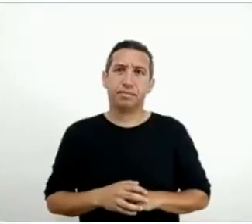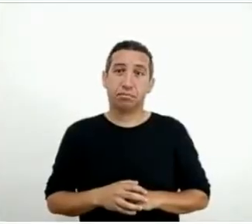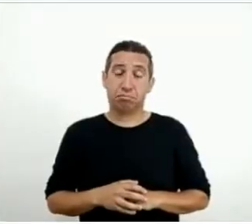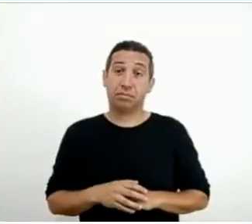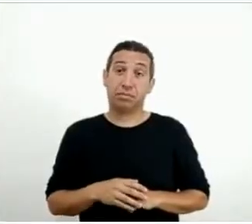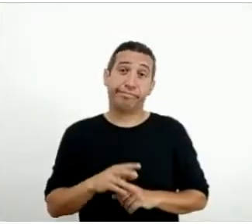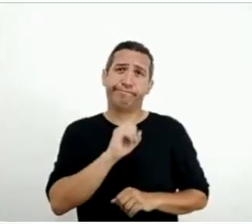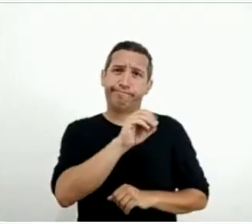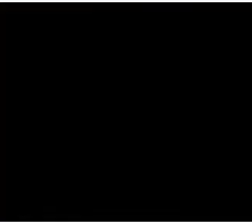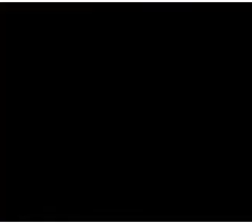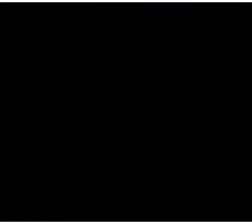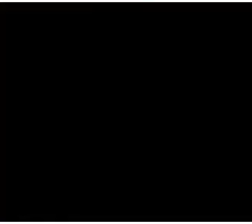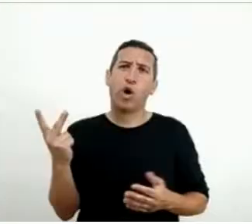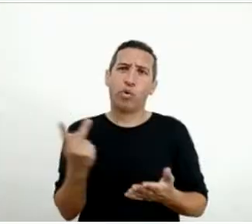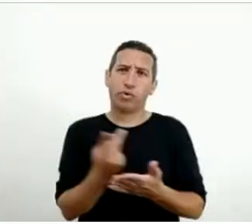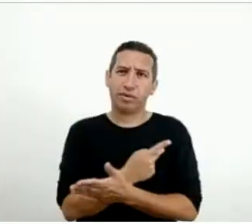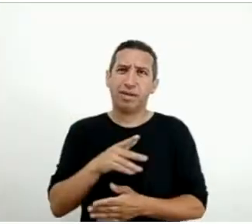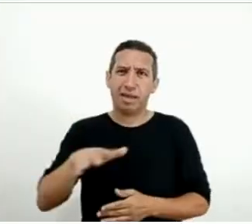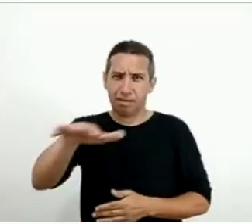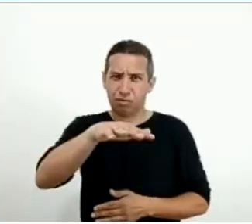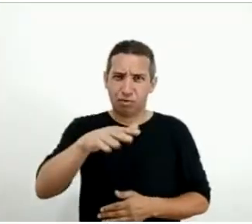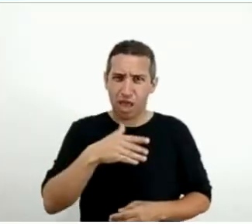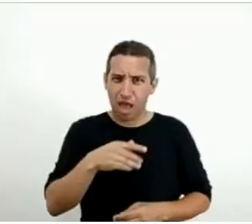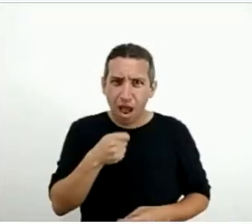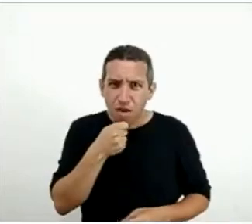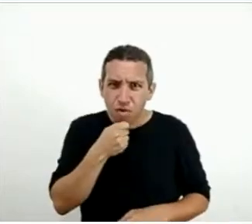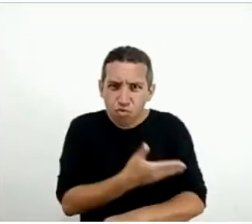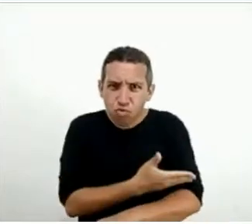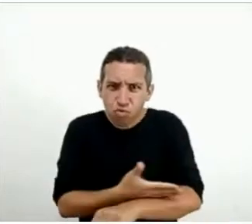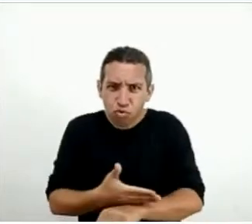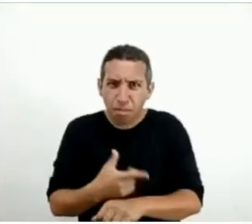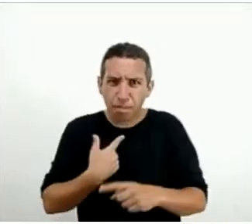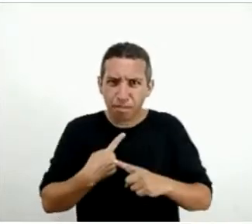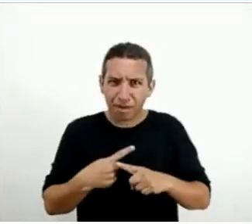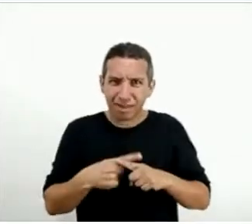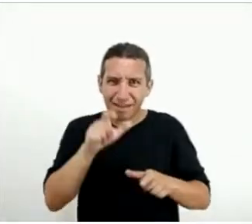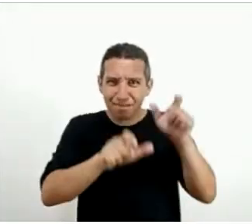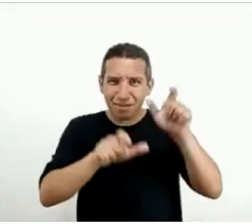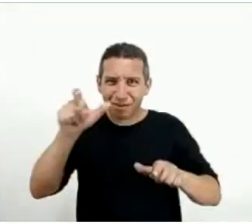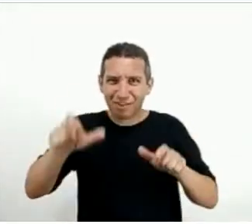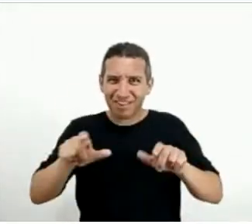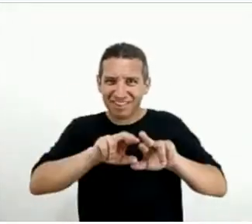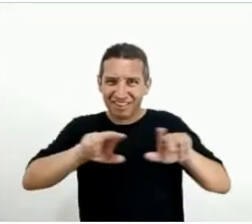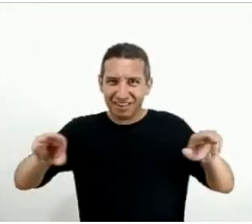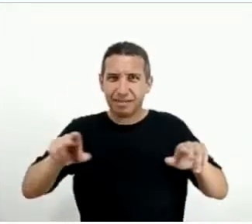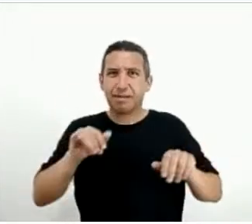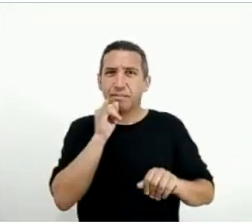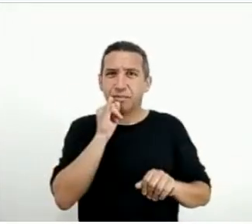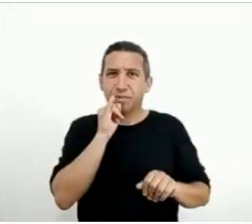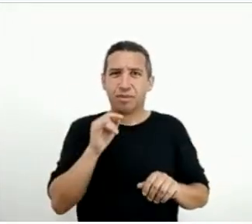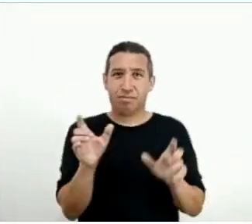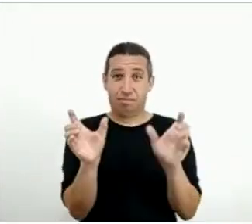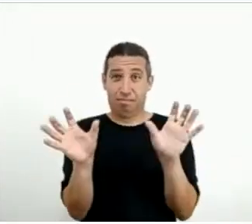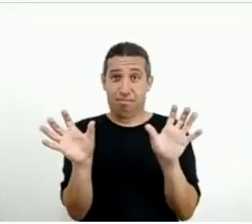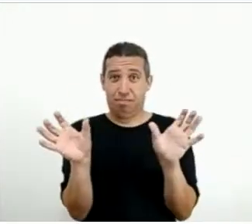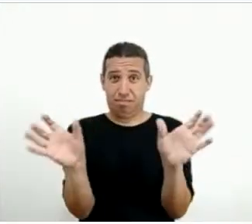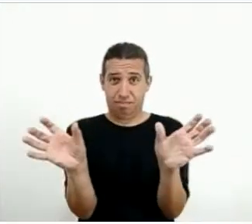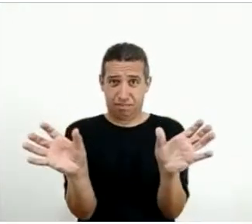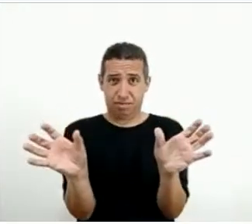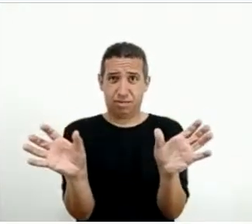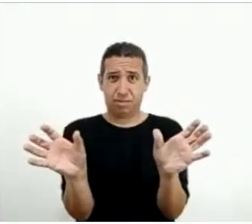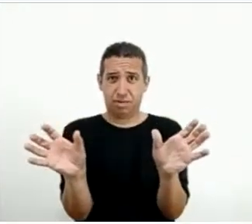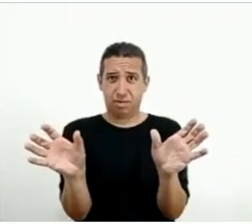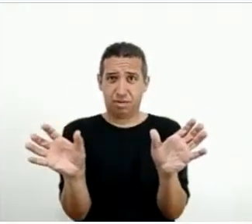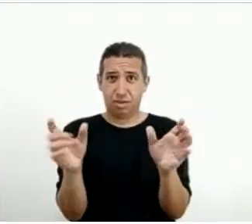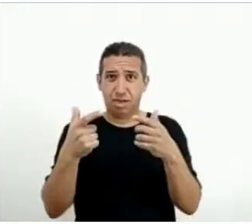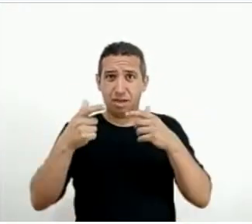a plateia é um pouco heterogênea, é quando você tem dois transtornos, por exemplo. Você pode ter